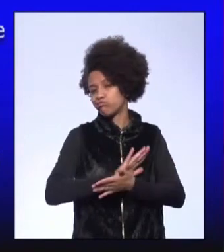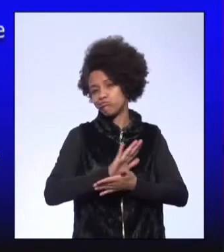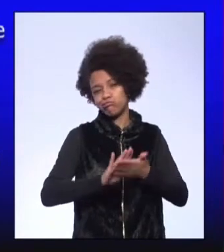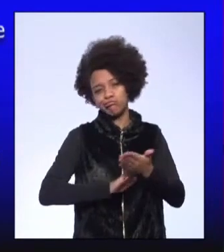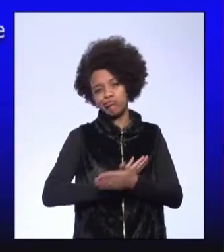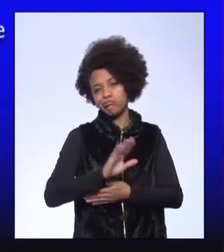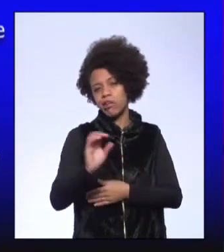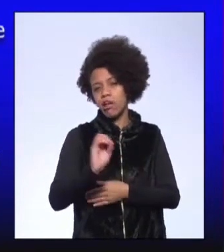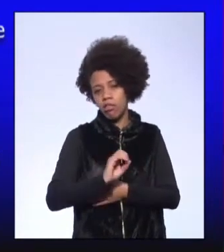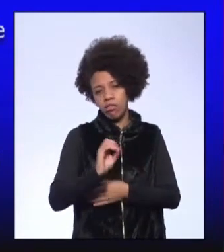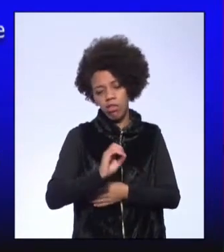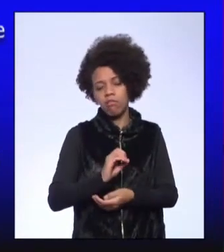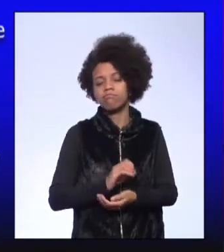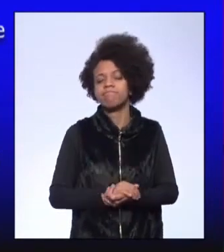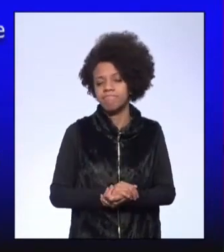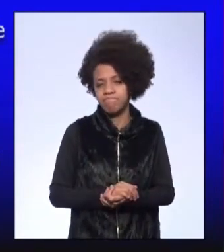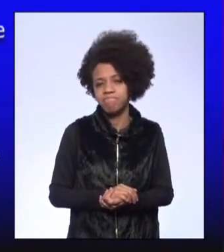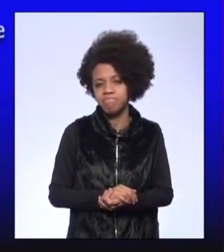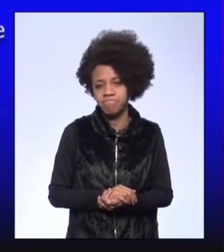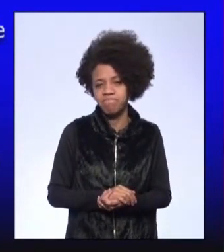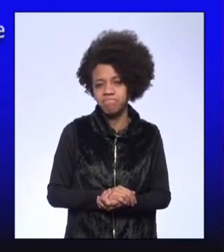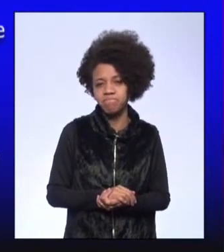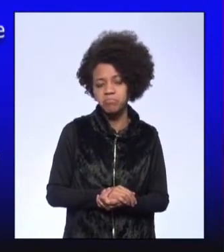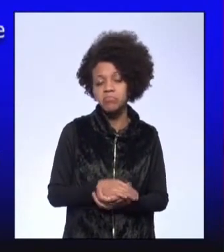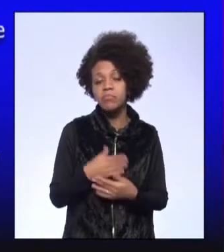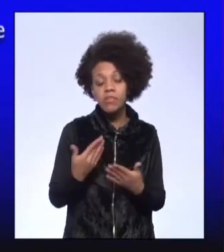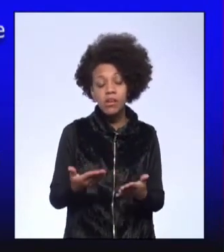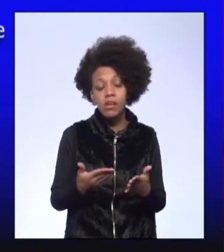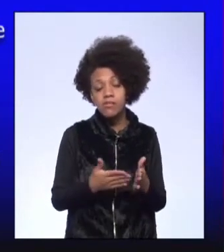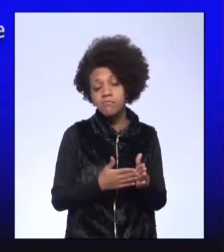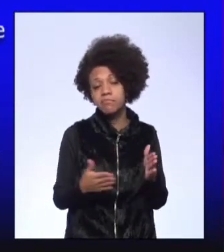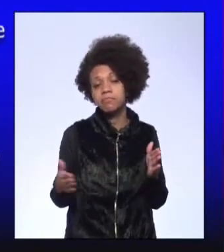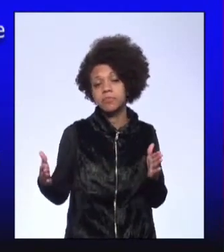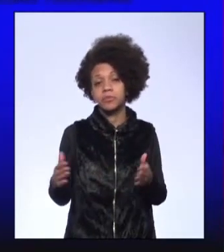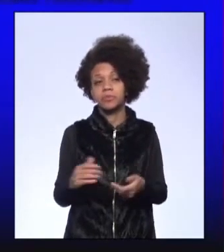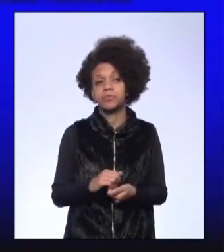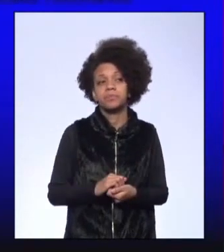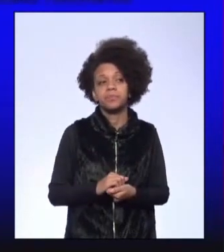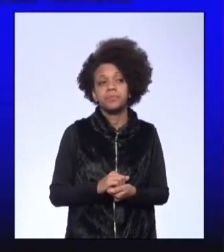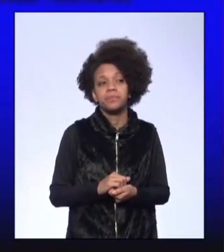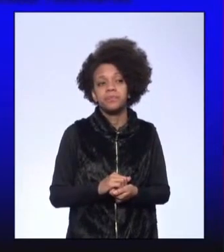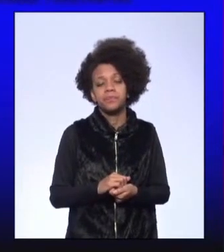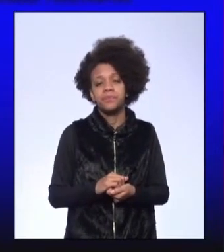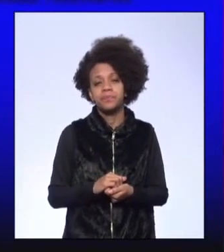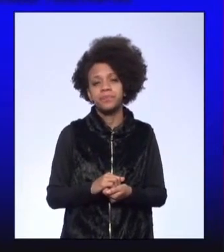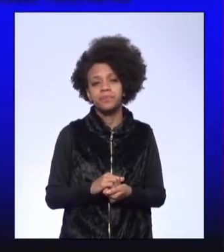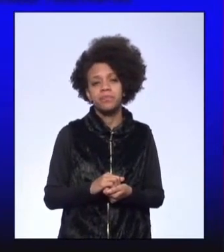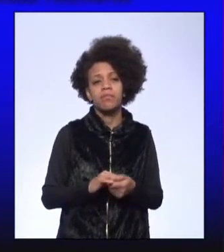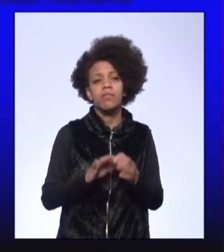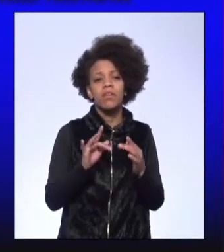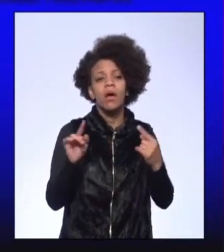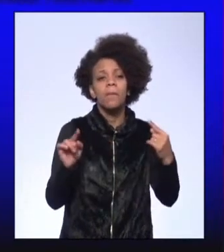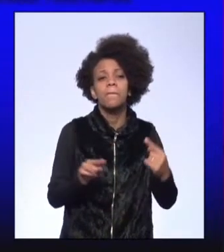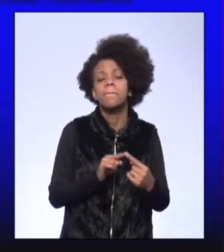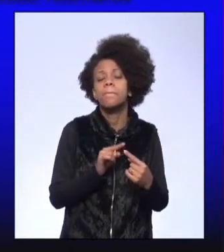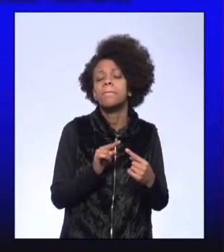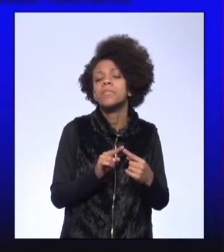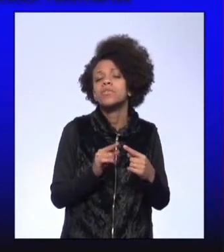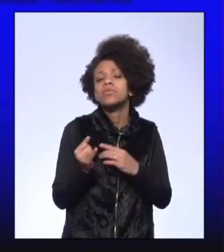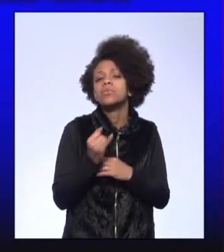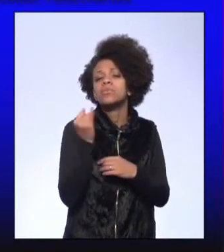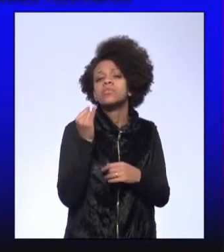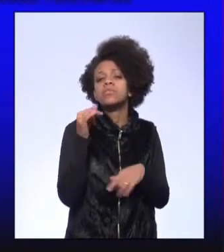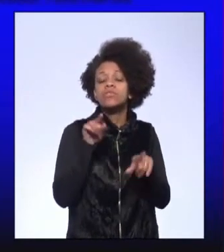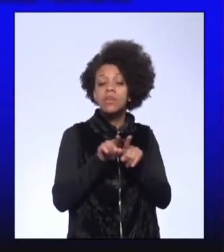é praticamente nula nessas situações. Um ponto importante como pediatra que eu queria